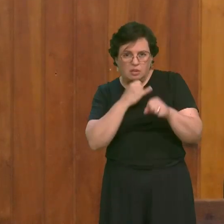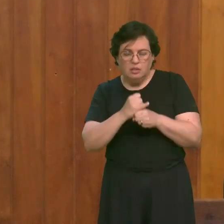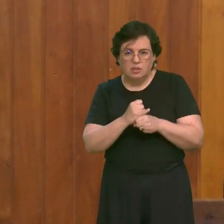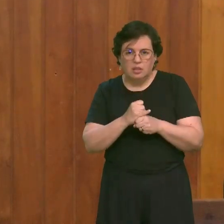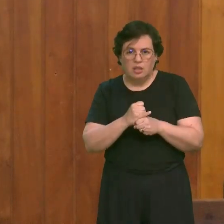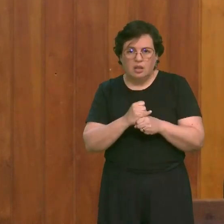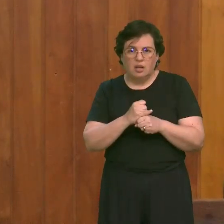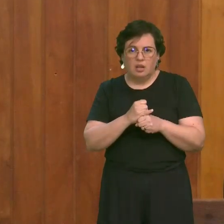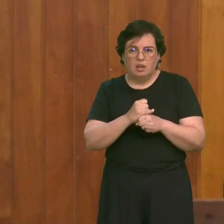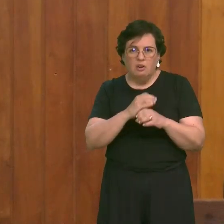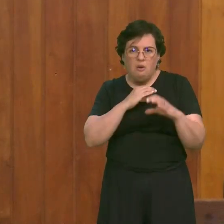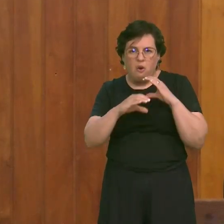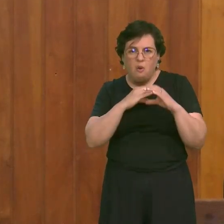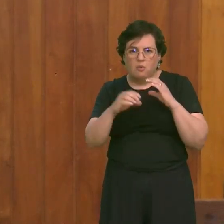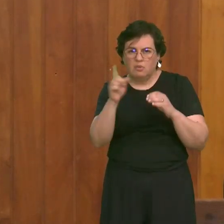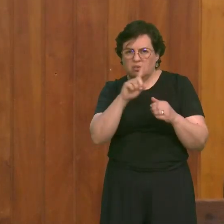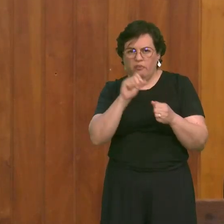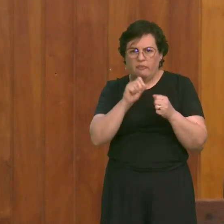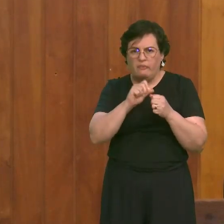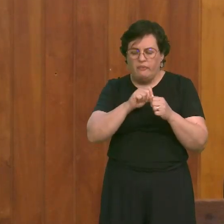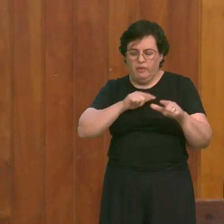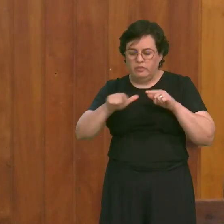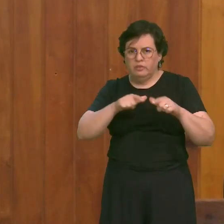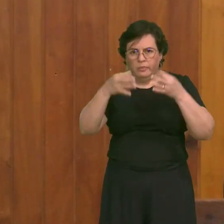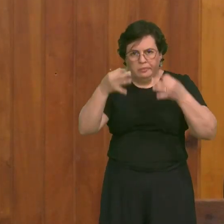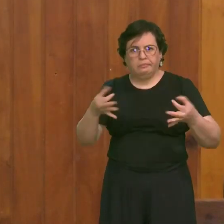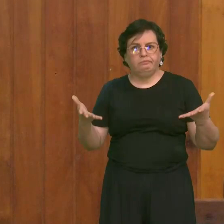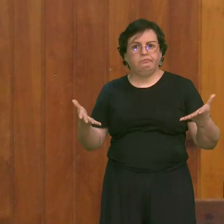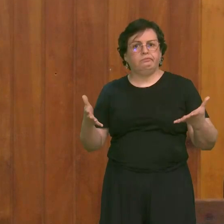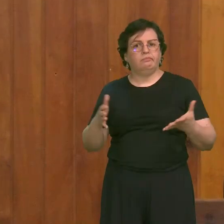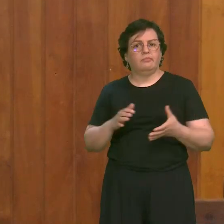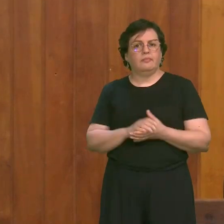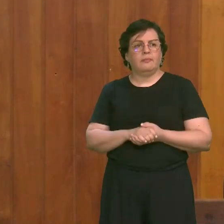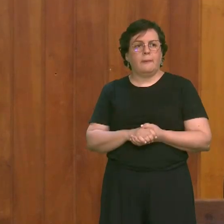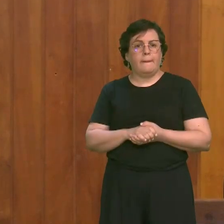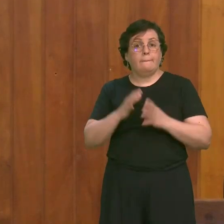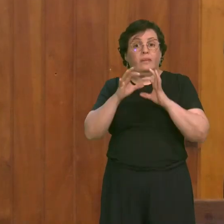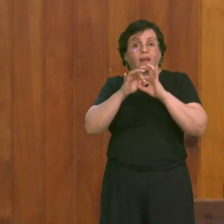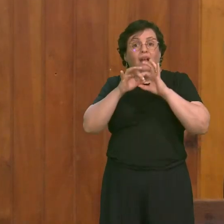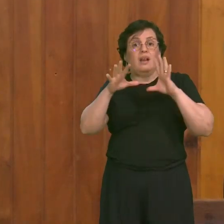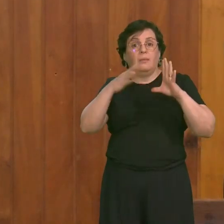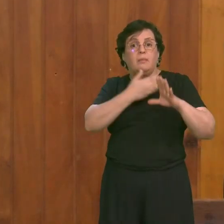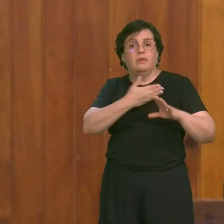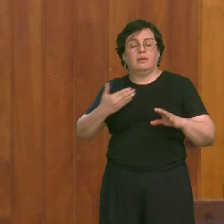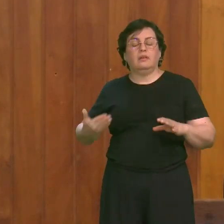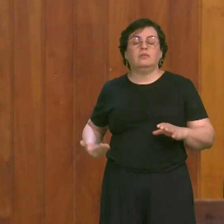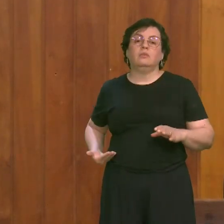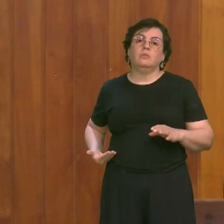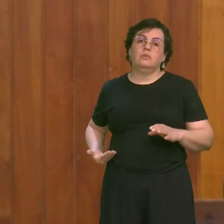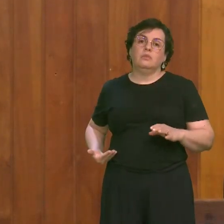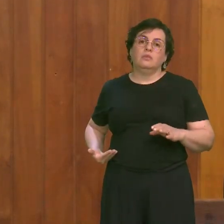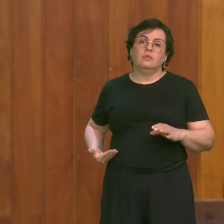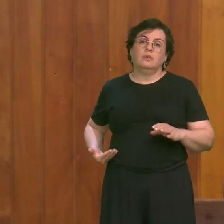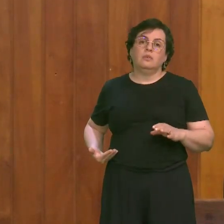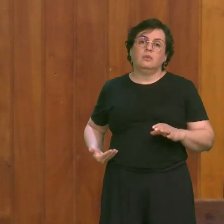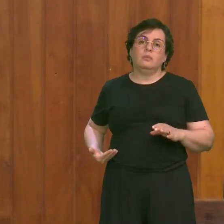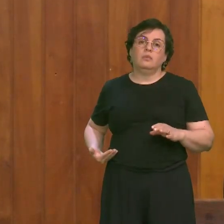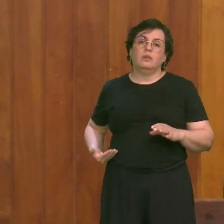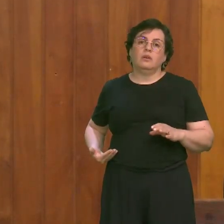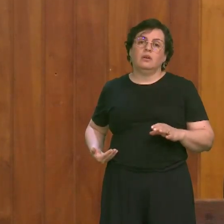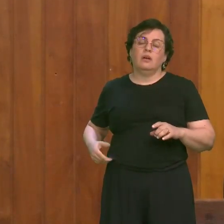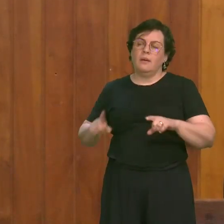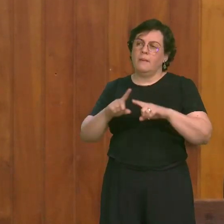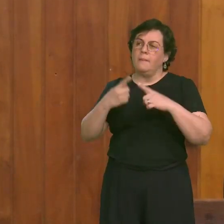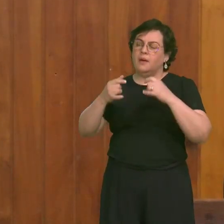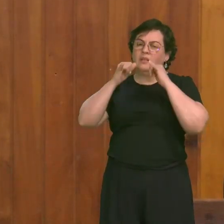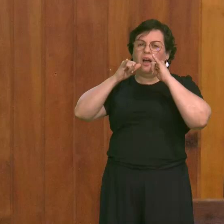uma imprensa que não faz o trabalho dela que é de liberdade pública e jogar para a